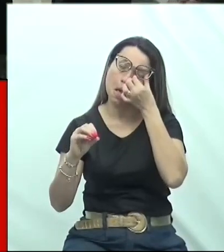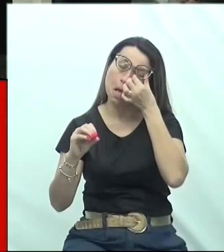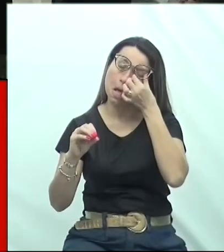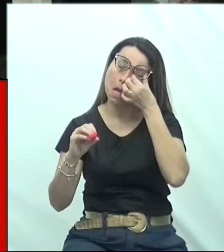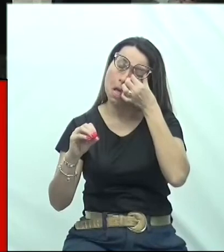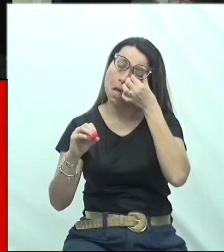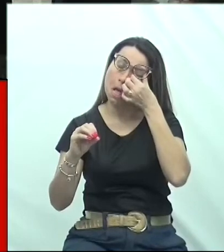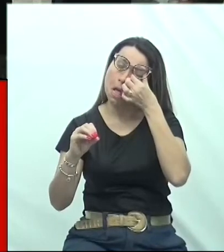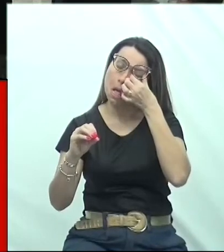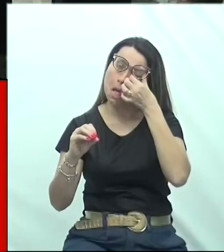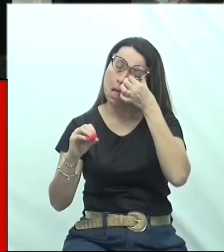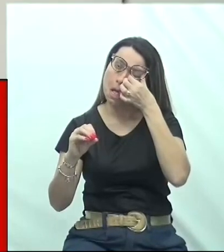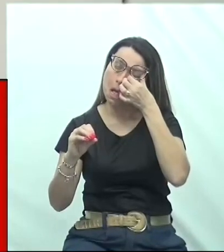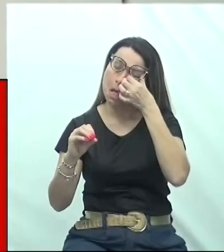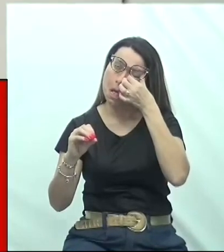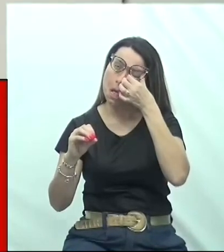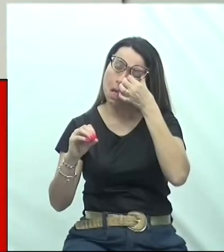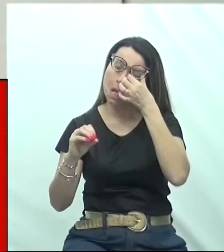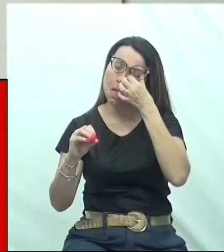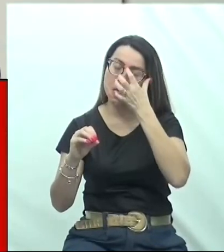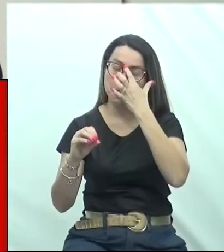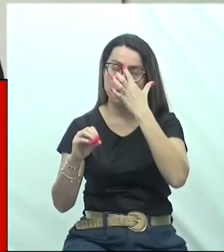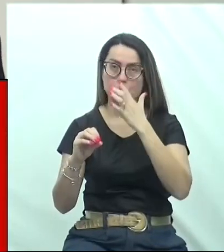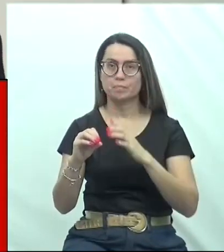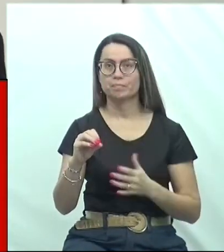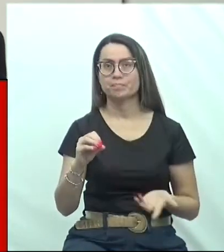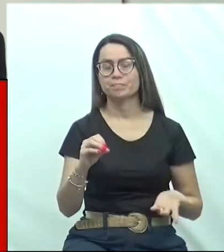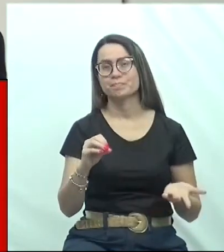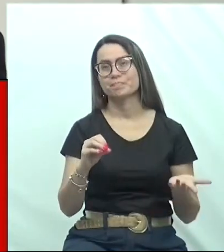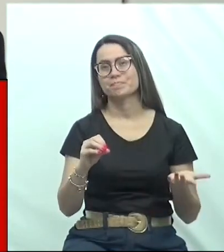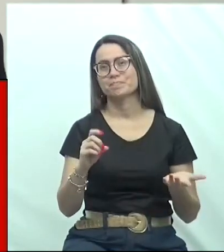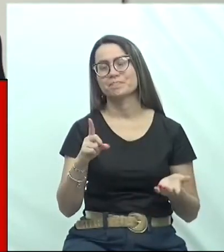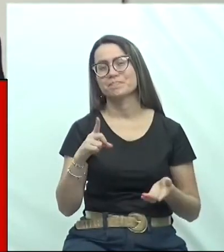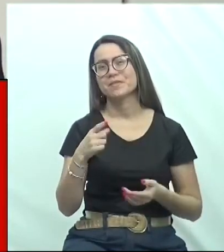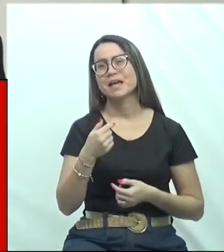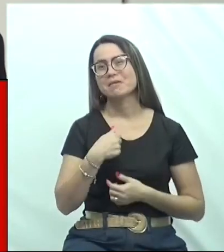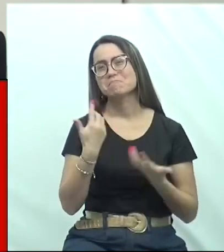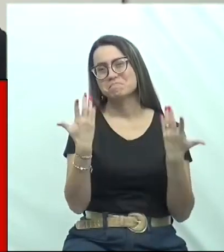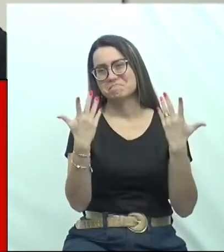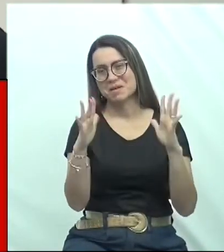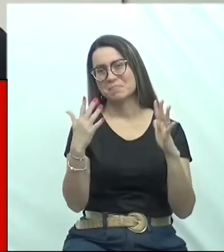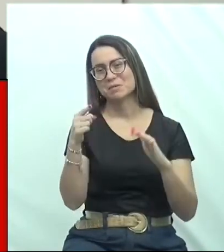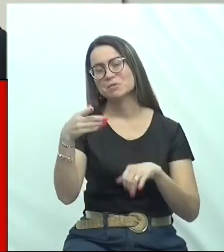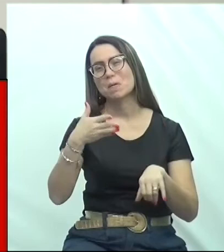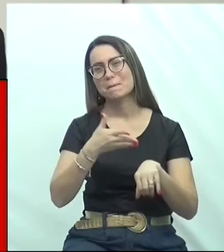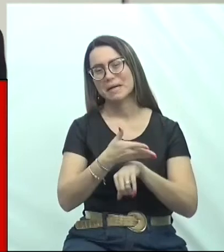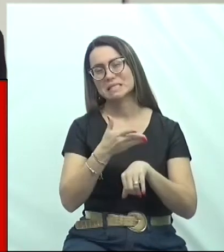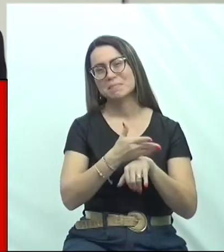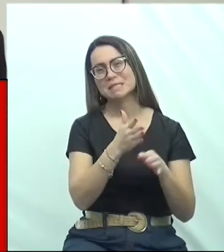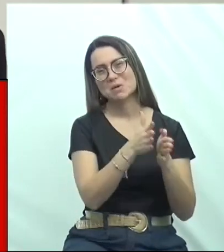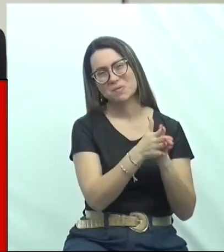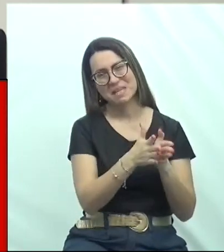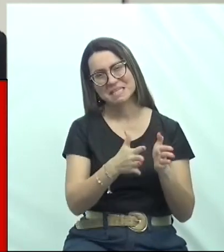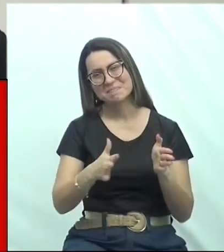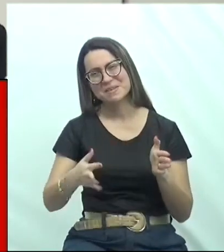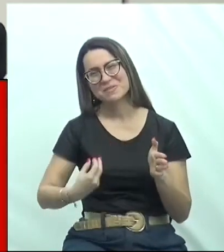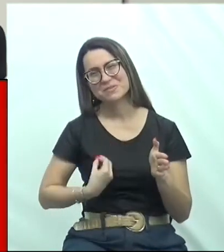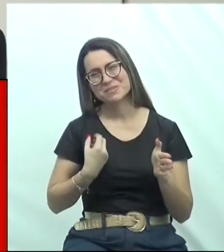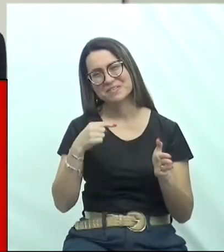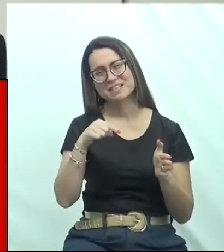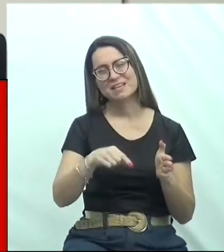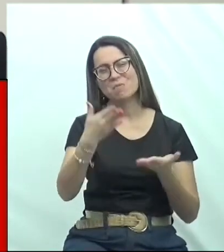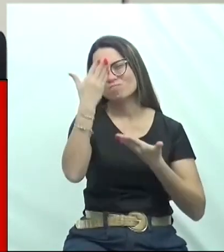Vereador Toninho, a bancada do Progressista parabeniza pelo sua estada nesse período. Sucesso para o senhor. Obrigado pela sua companhia. O senhor